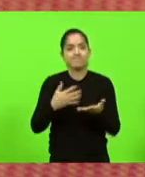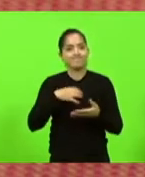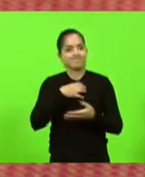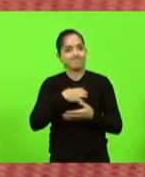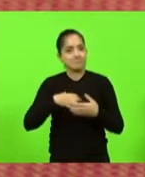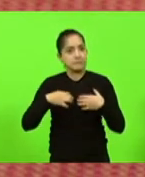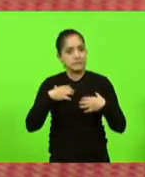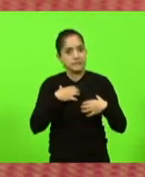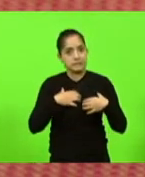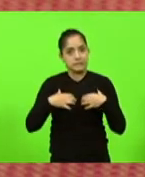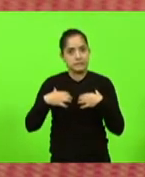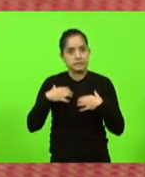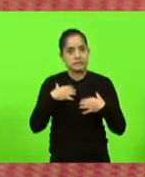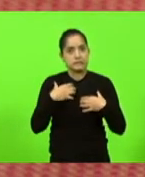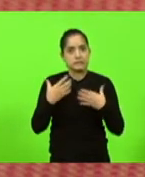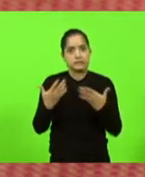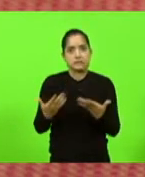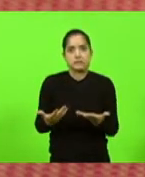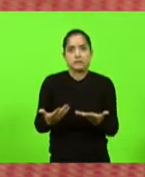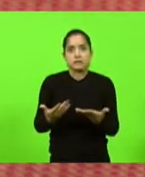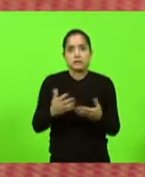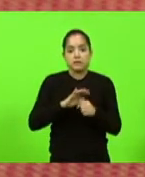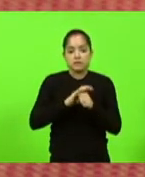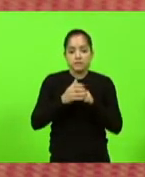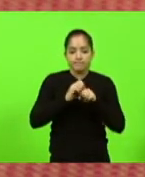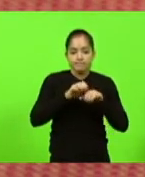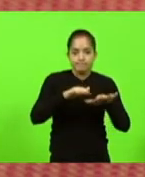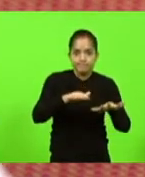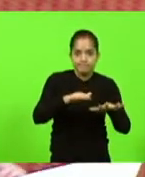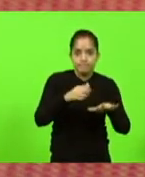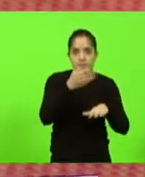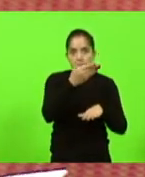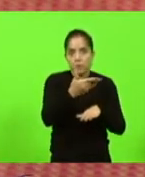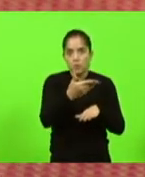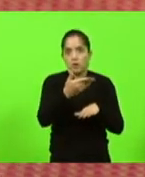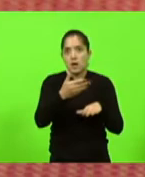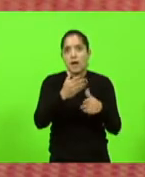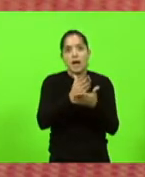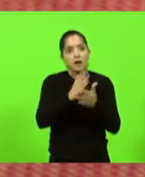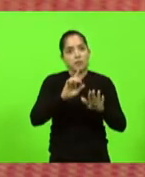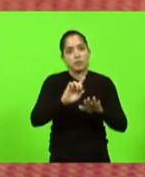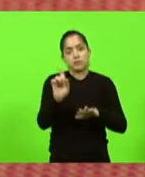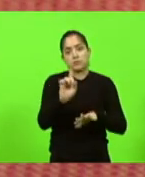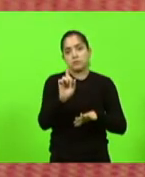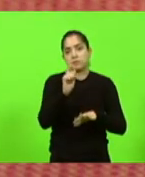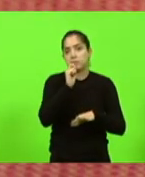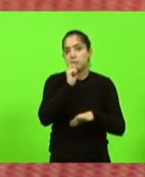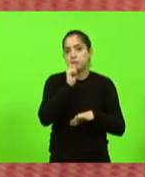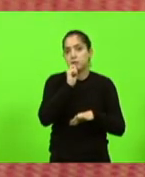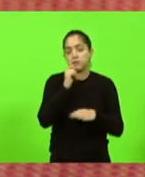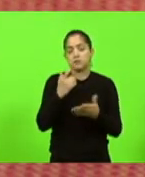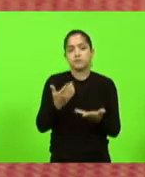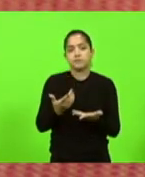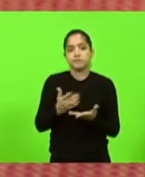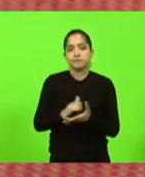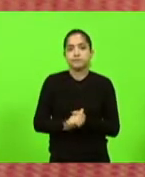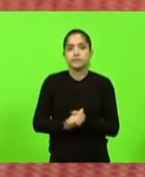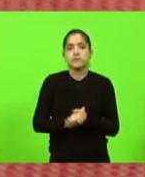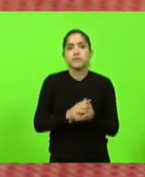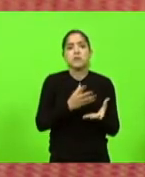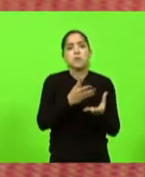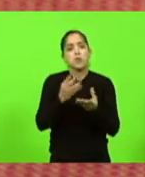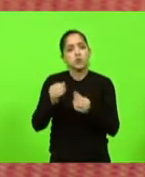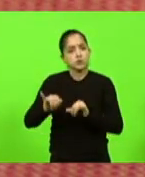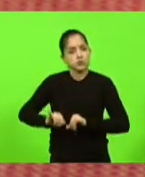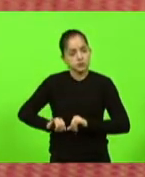que bota um pé na frente por causa da pandemia. E, como disse o Márcio Machado, não acabou ainda. Não acabou ainda, tem gente sofrendo por